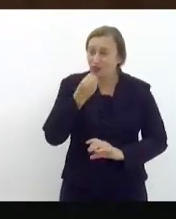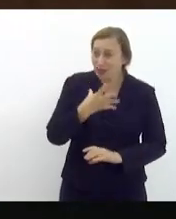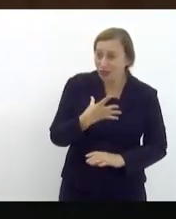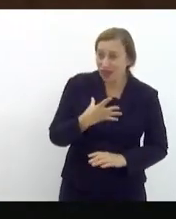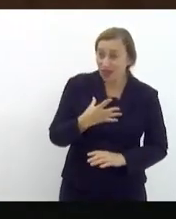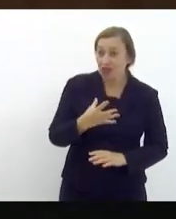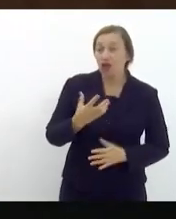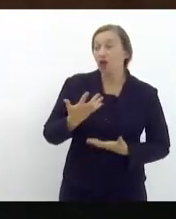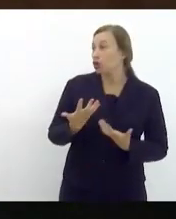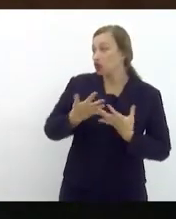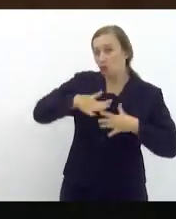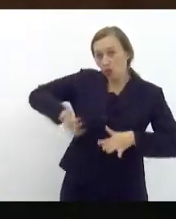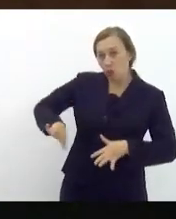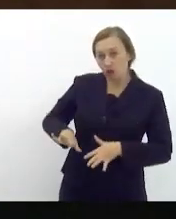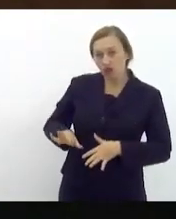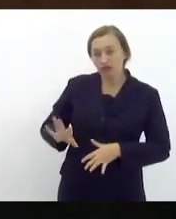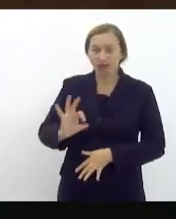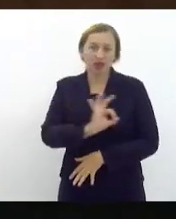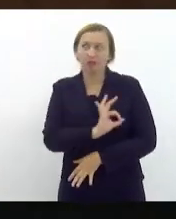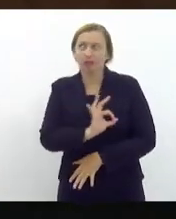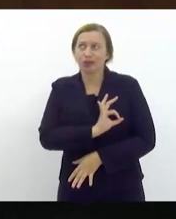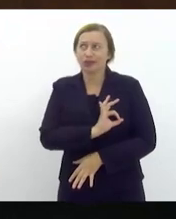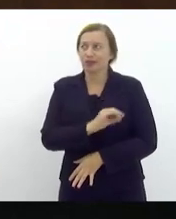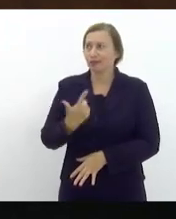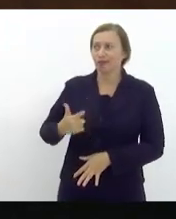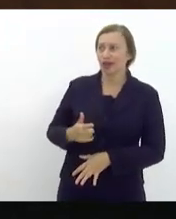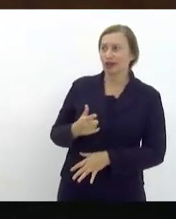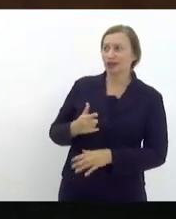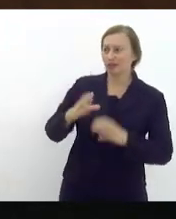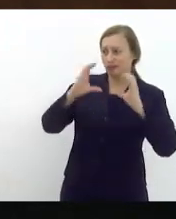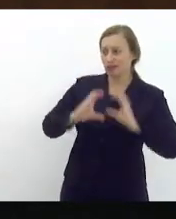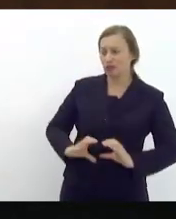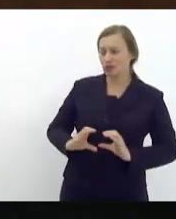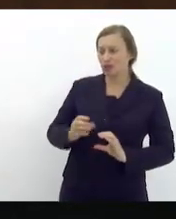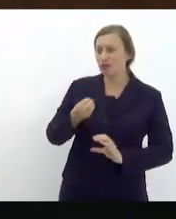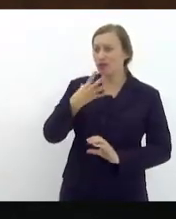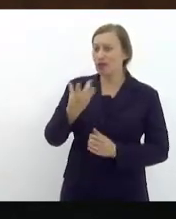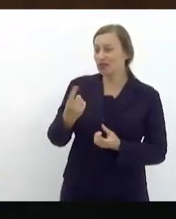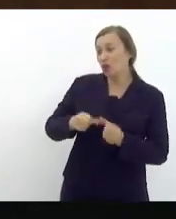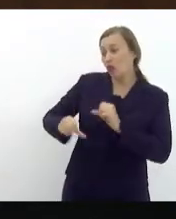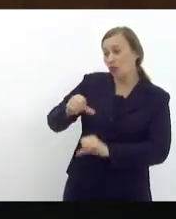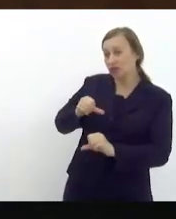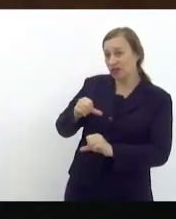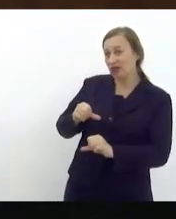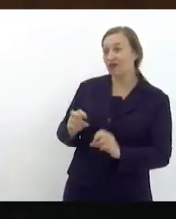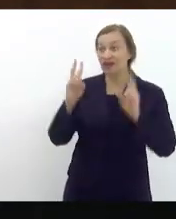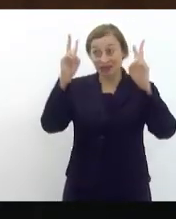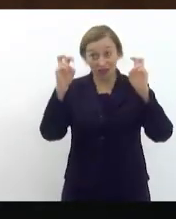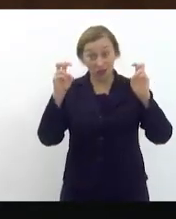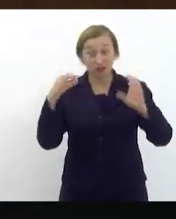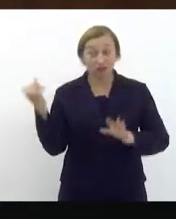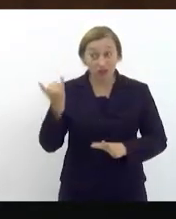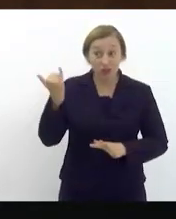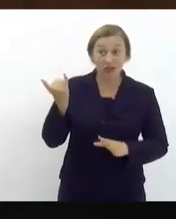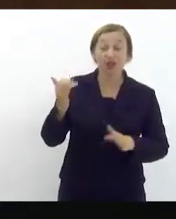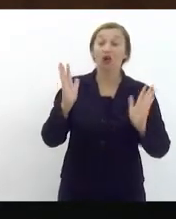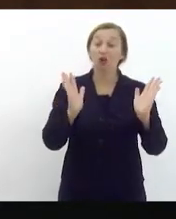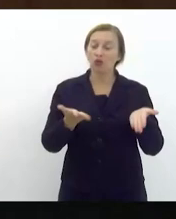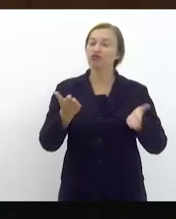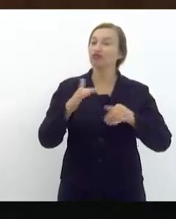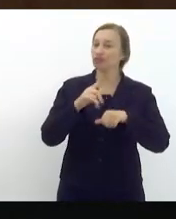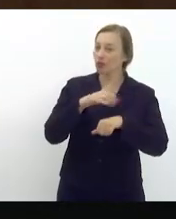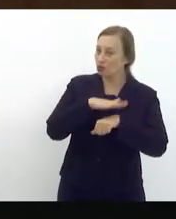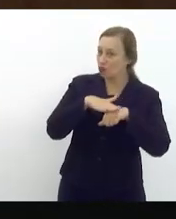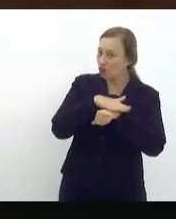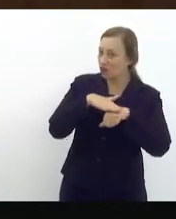aqueles que não gostam da polícia não há cidadão de bem que seja contrário a esse pleito absolutamente legítimo Então hoje tivemos uma conversa